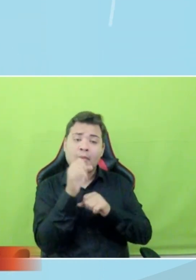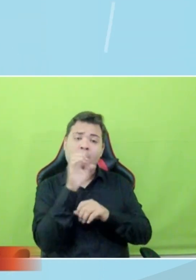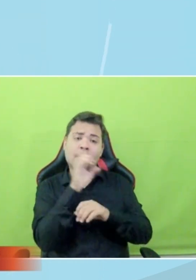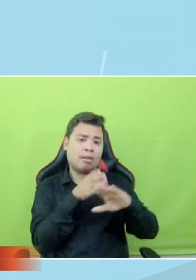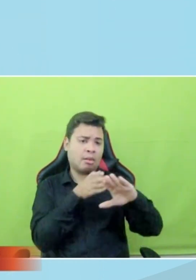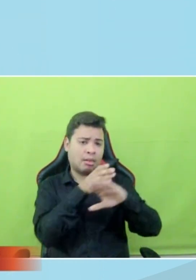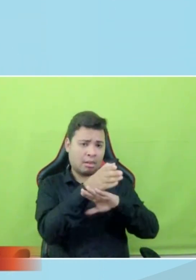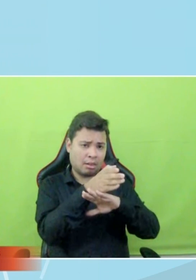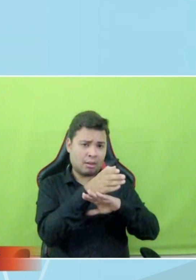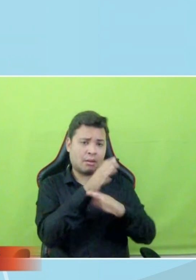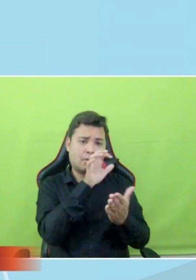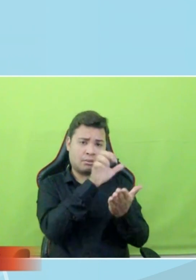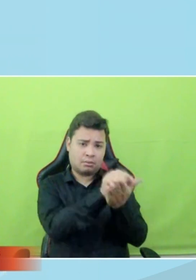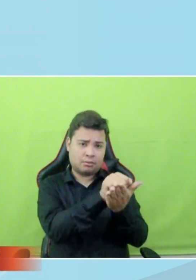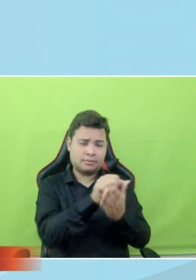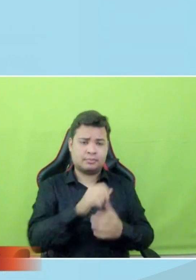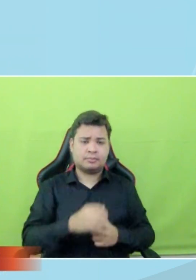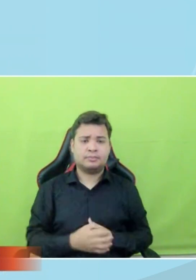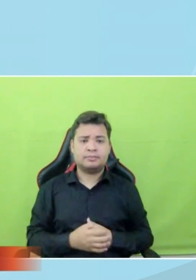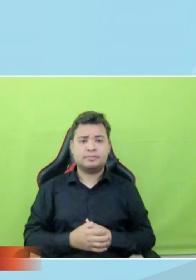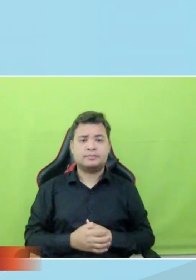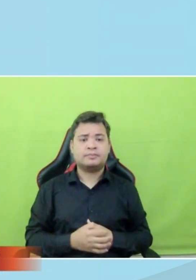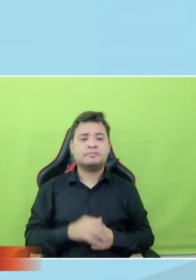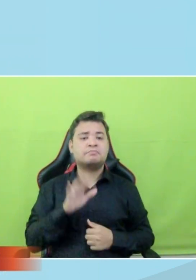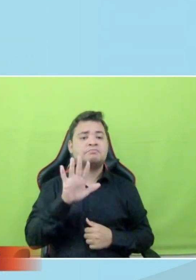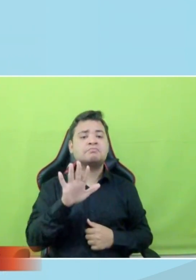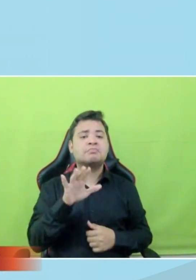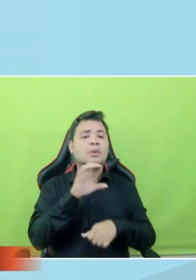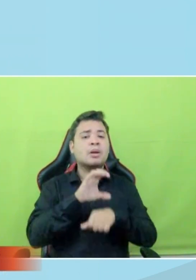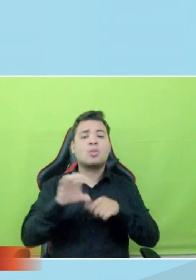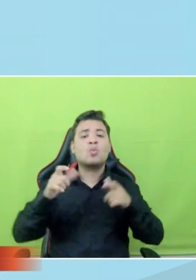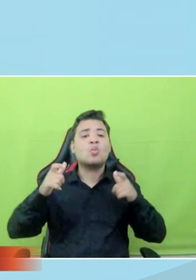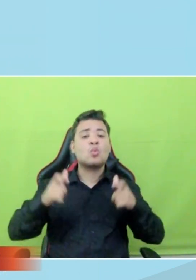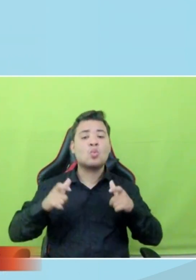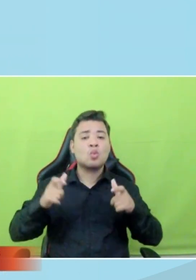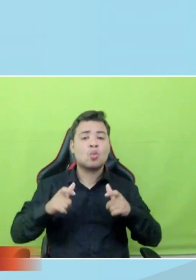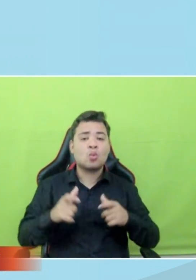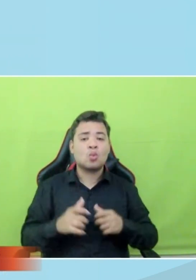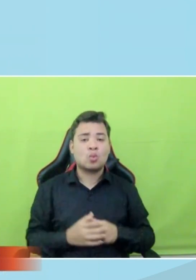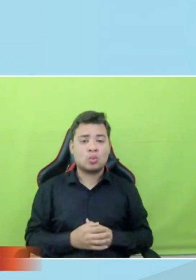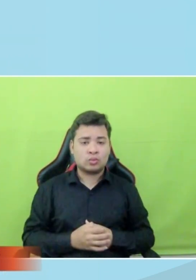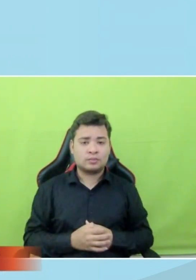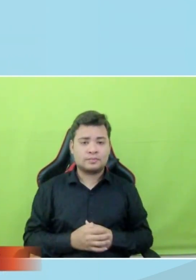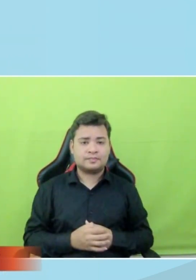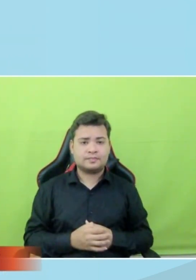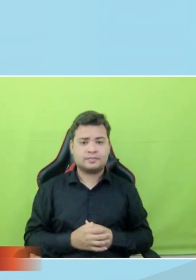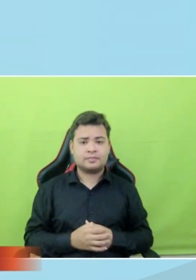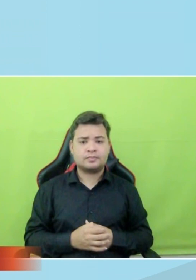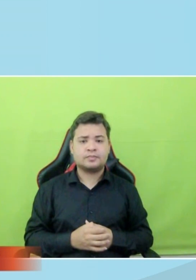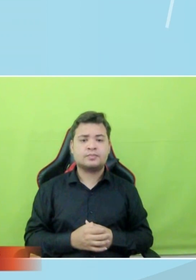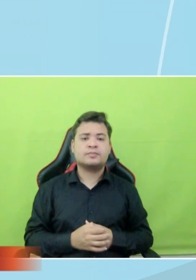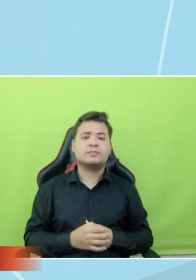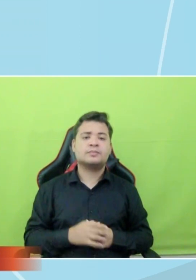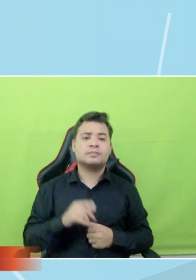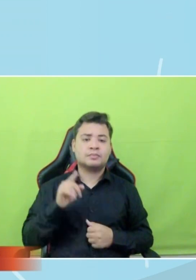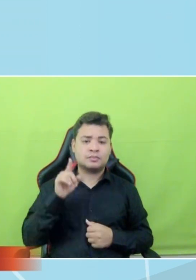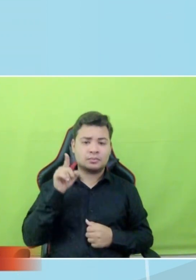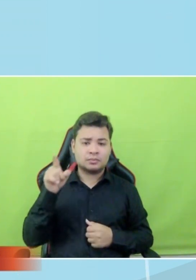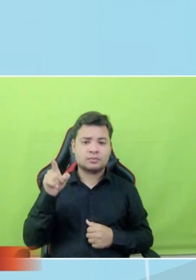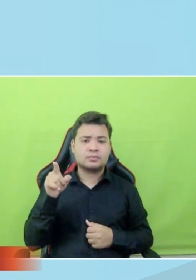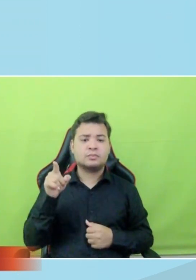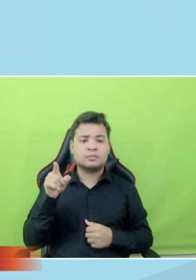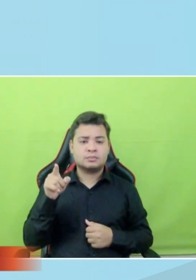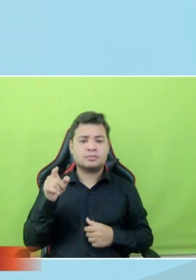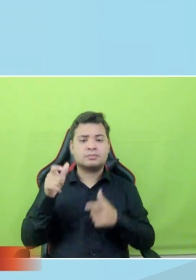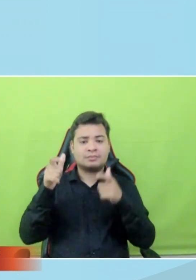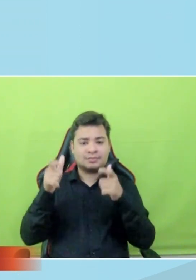vagas. Dizendo aí onde que né, onde que esse curso vai ser ministrado. Vai ser ministrado no Instituto Otto Marques, como eu disse,